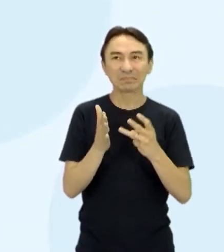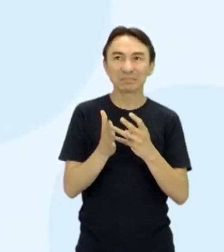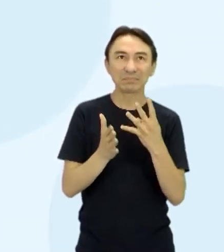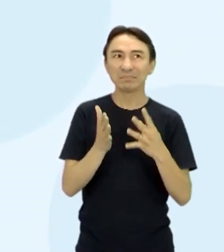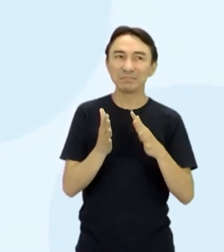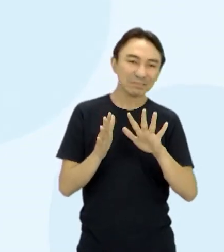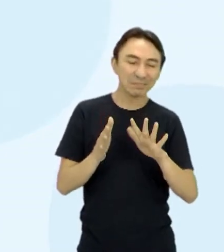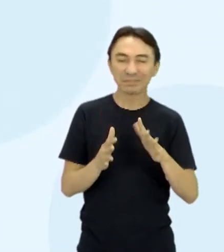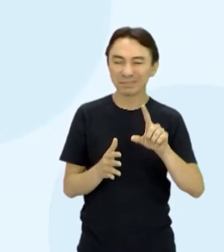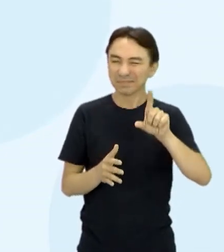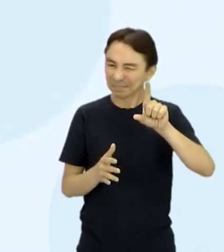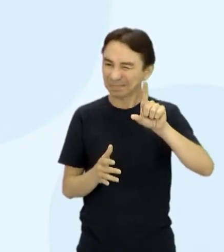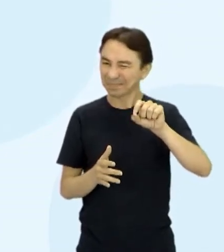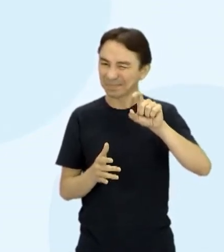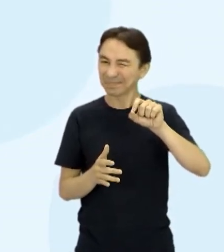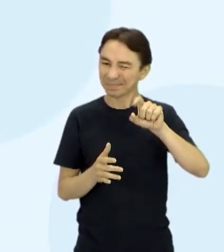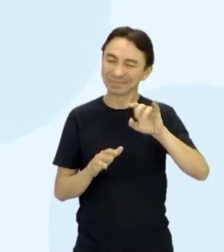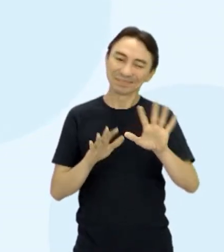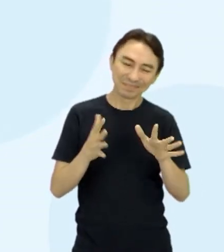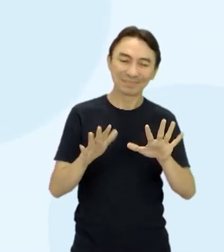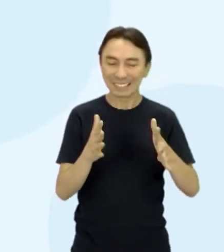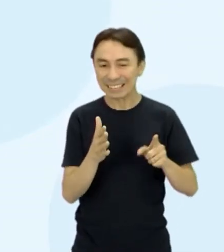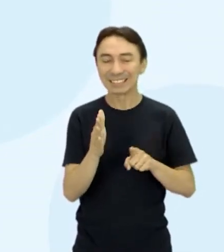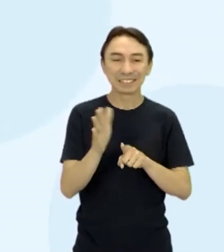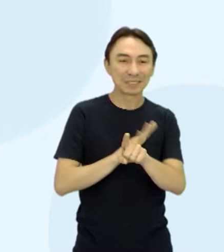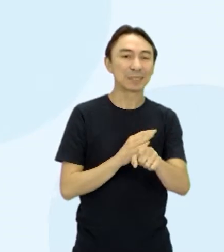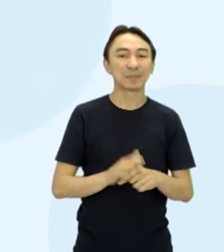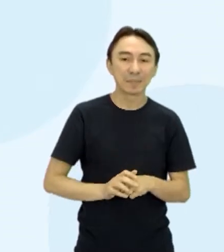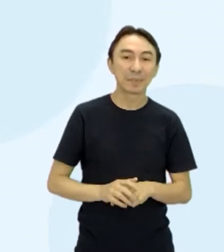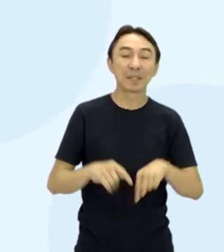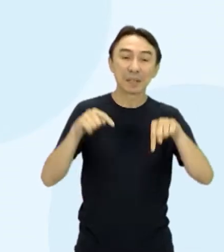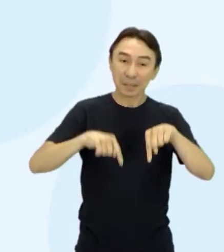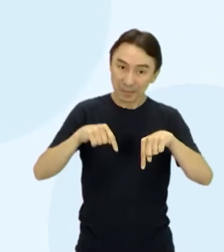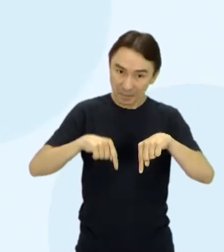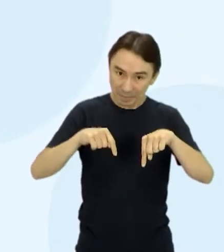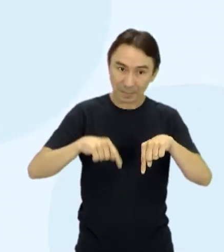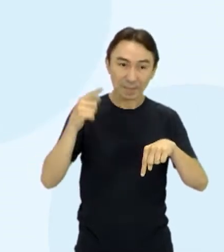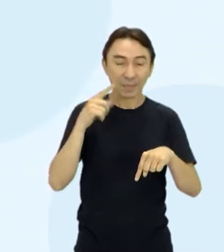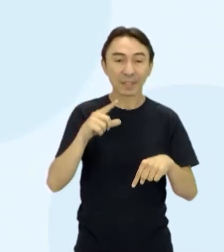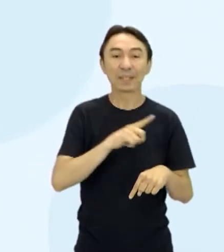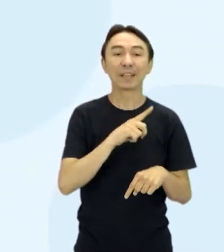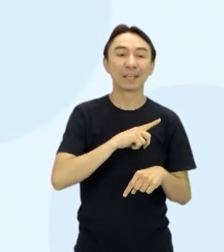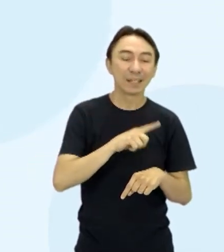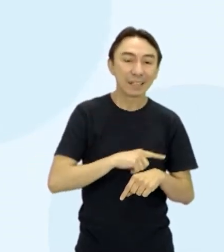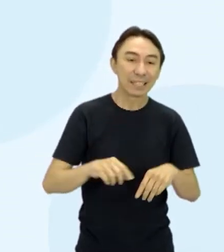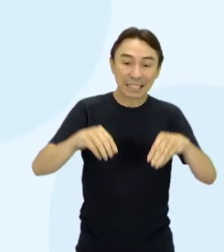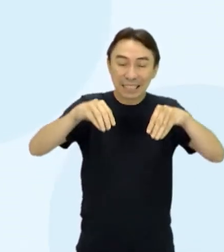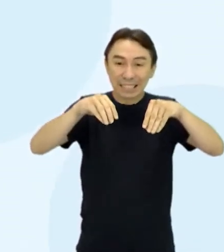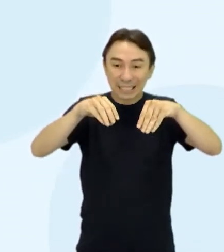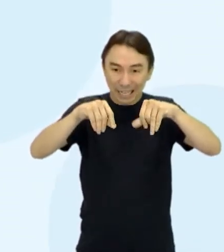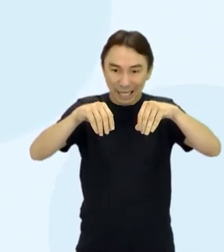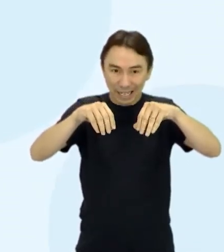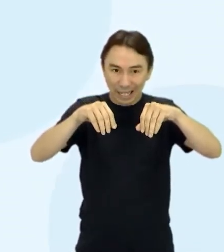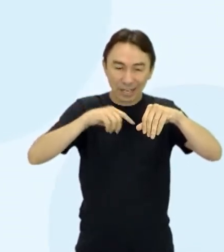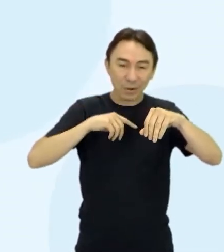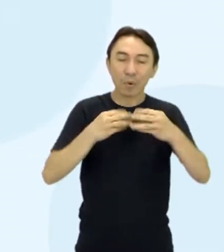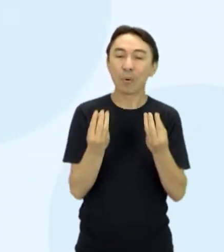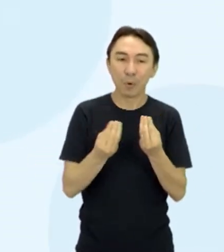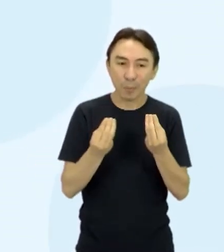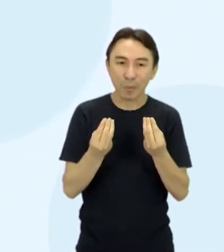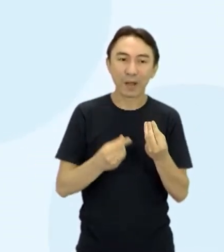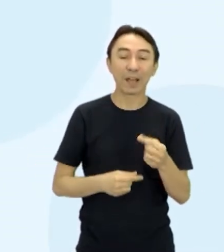vamos viu? ver, vamos puxar a discussão aí. Qual a forma de representação do planeta Terra que você acha correta? Se é a alternativa A, se você acha